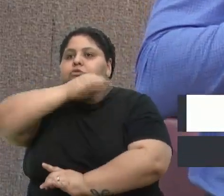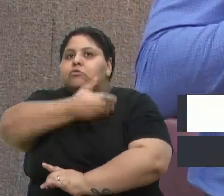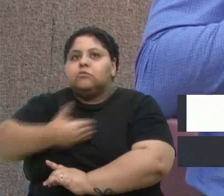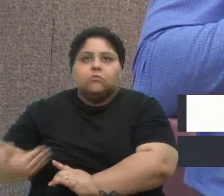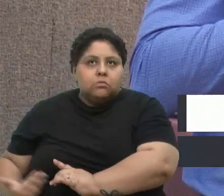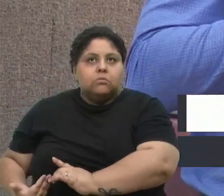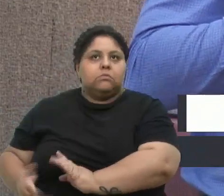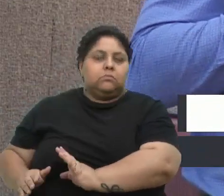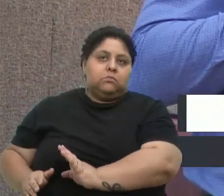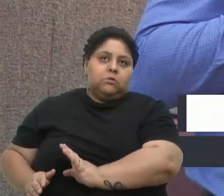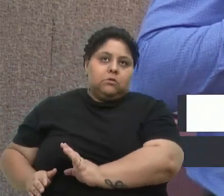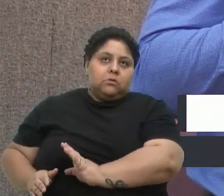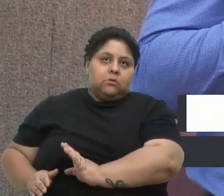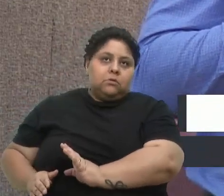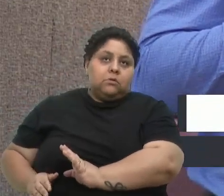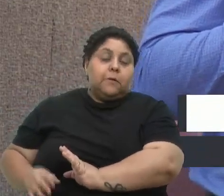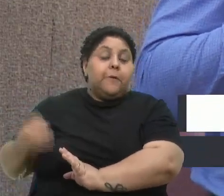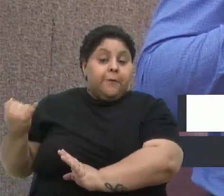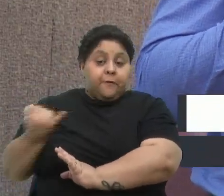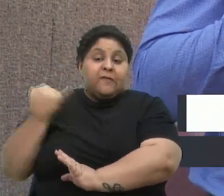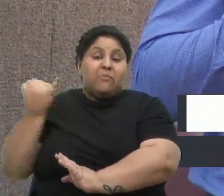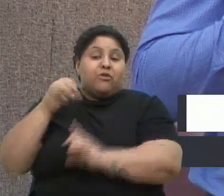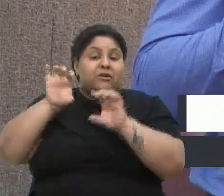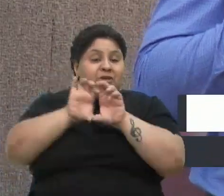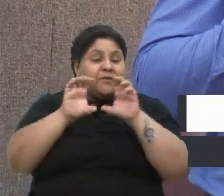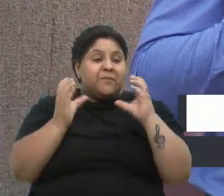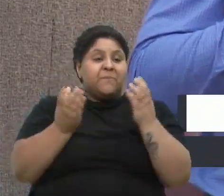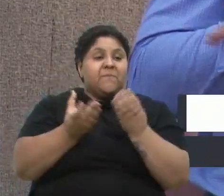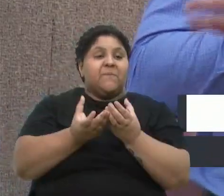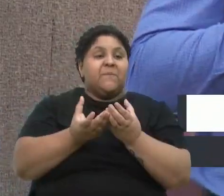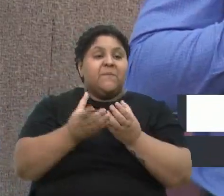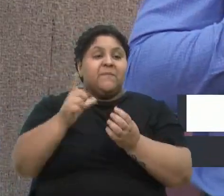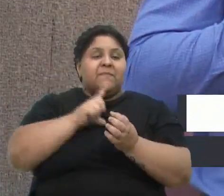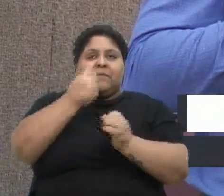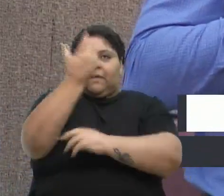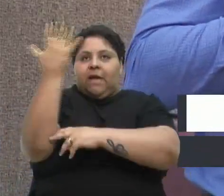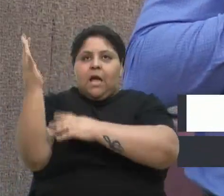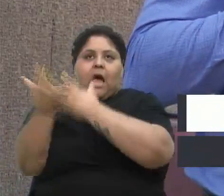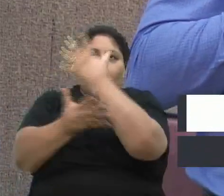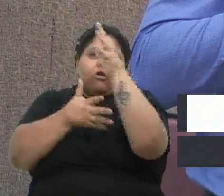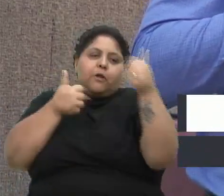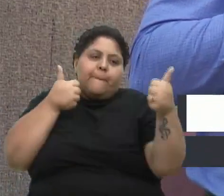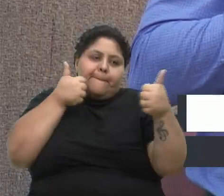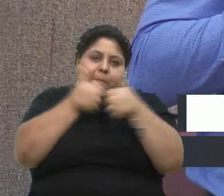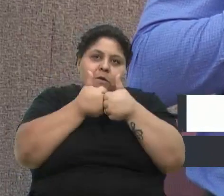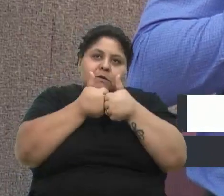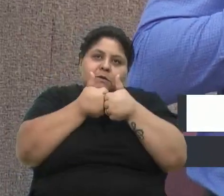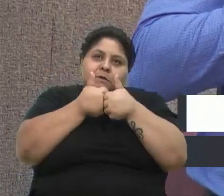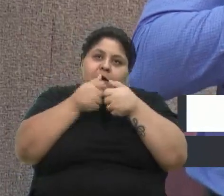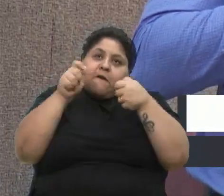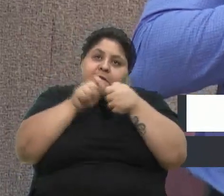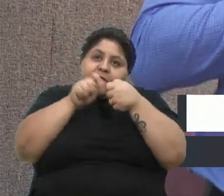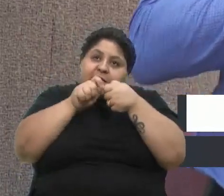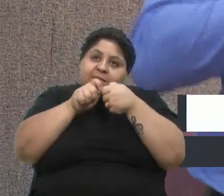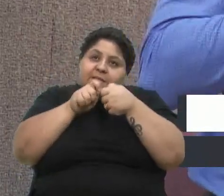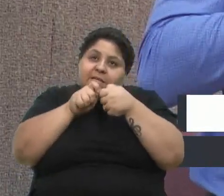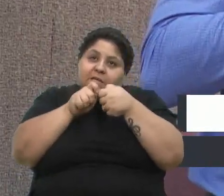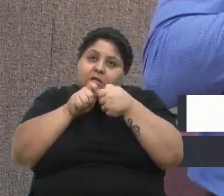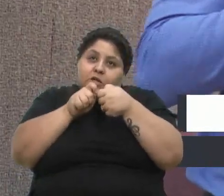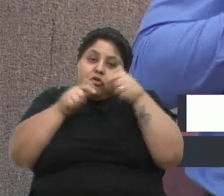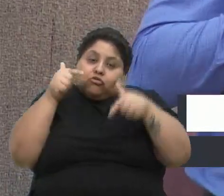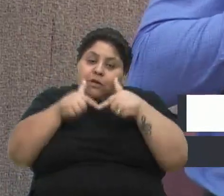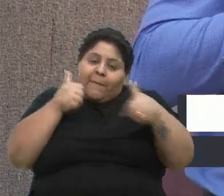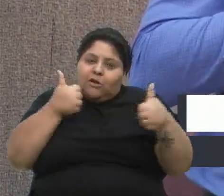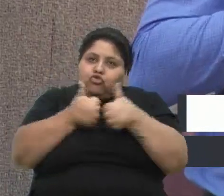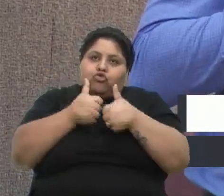terrenos particulares. E é importante que a comunidade que tem essa horta próxima abrace ela, porque não teria necessidade de cercar